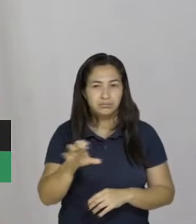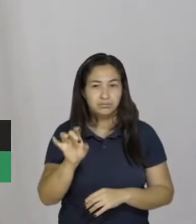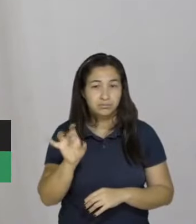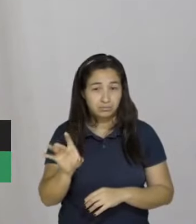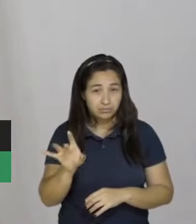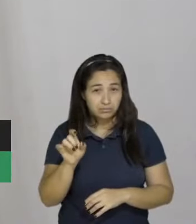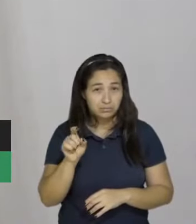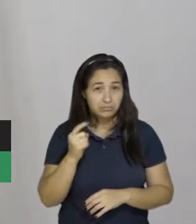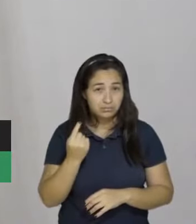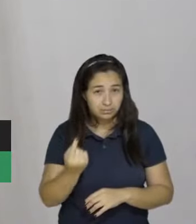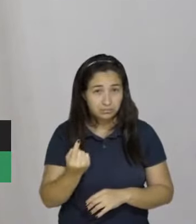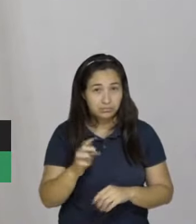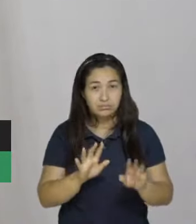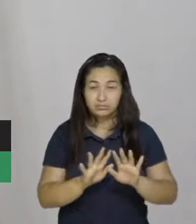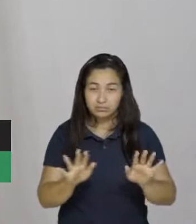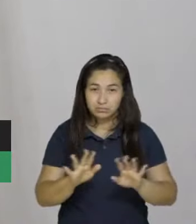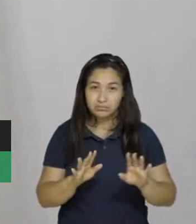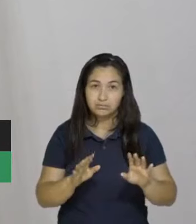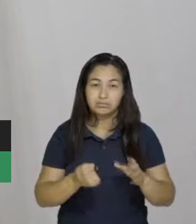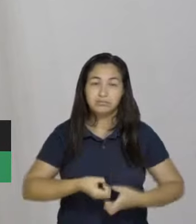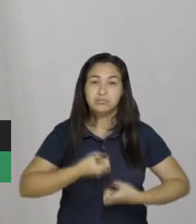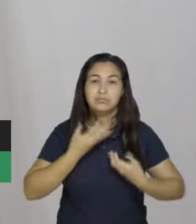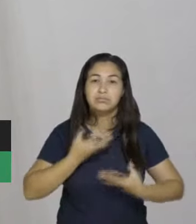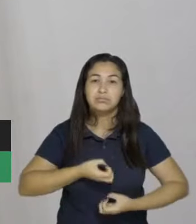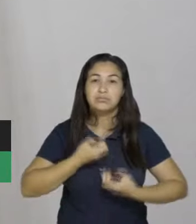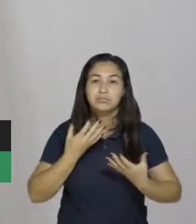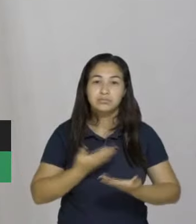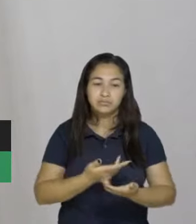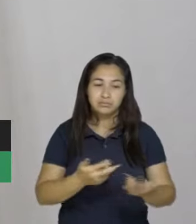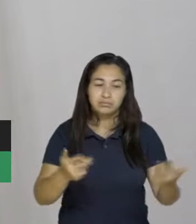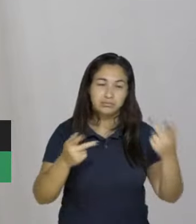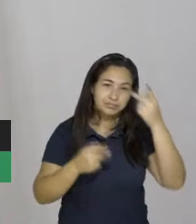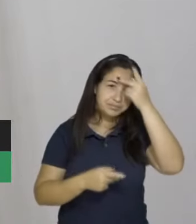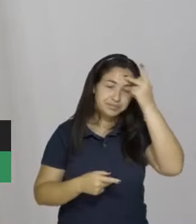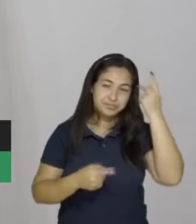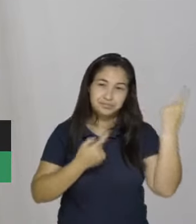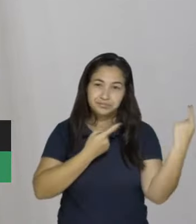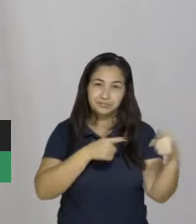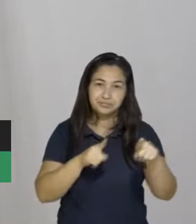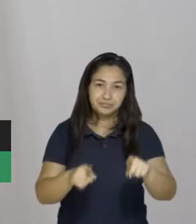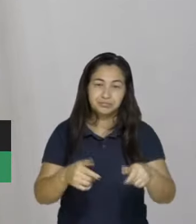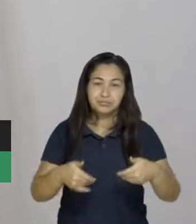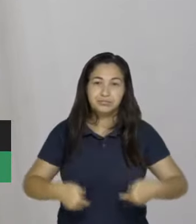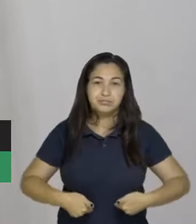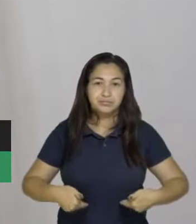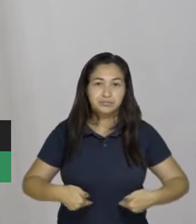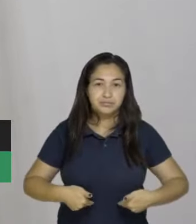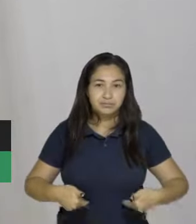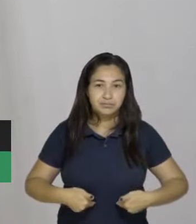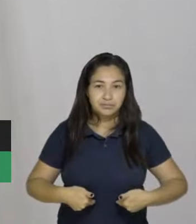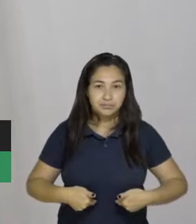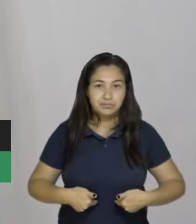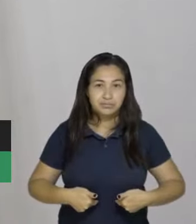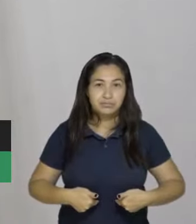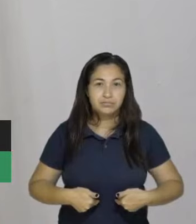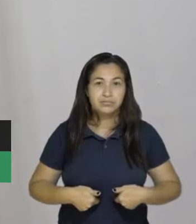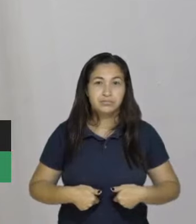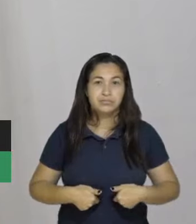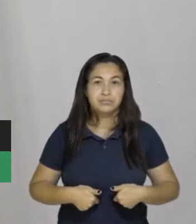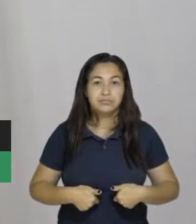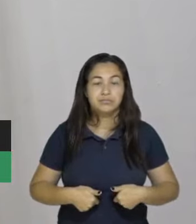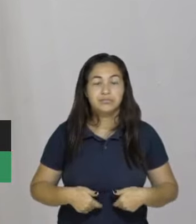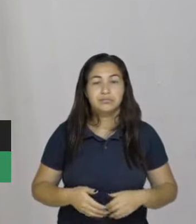sim inspirar a todos. O combate à fome é o lema principal da campanha da fraternidade de